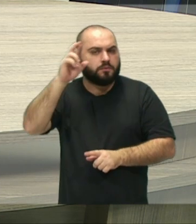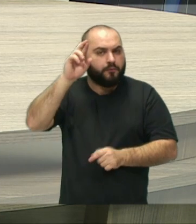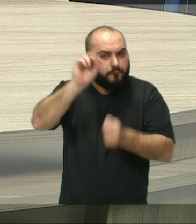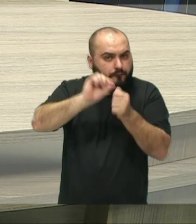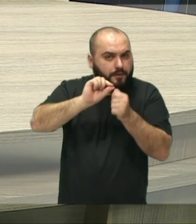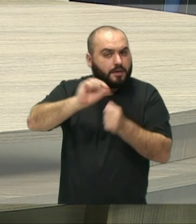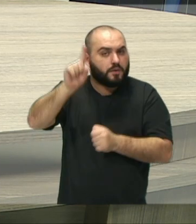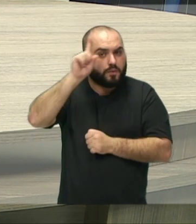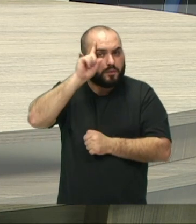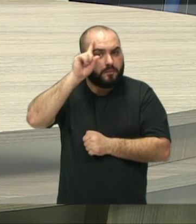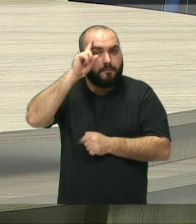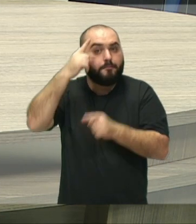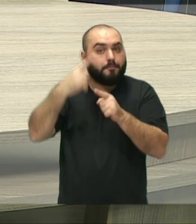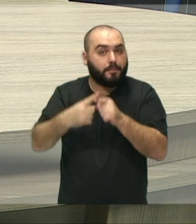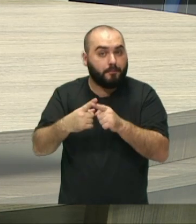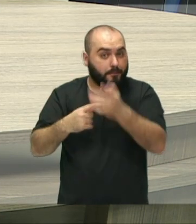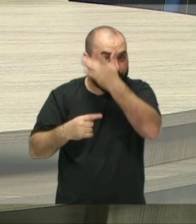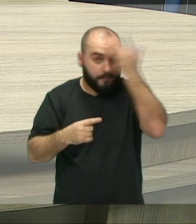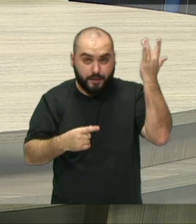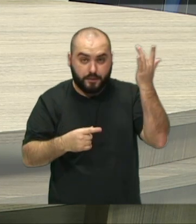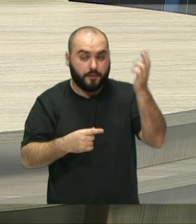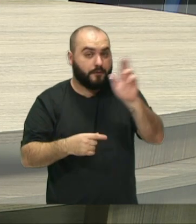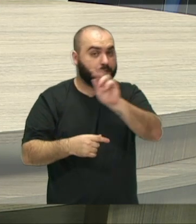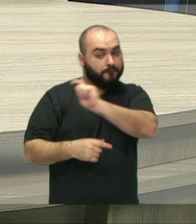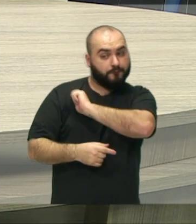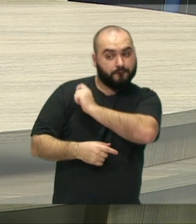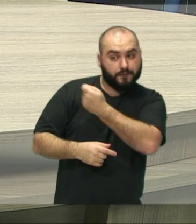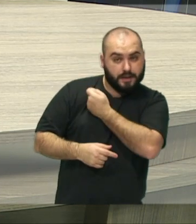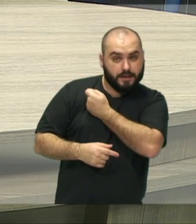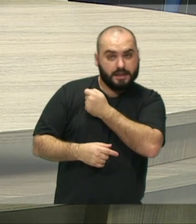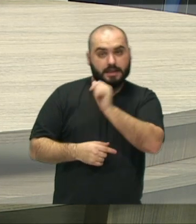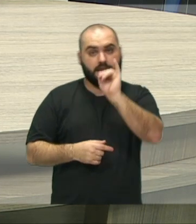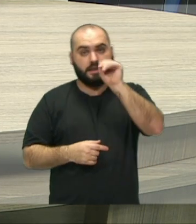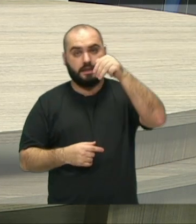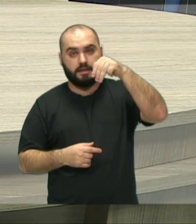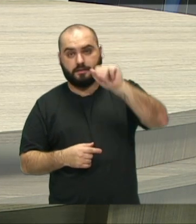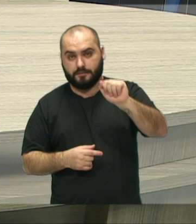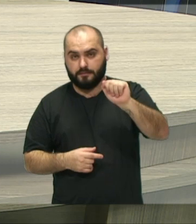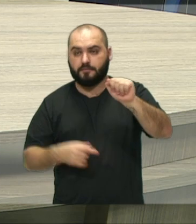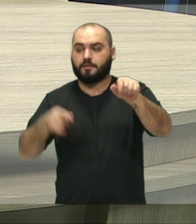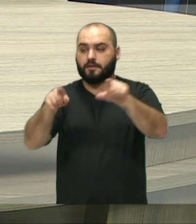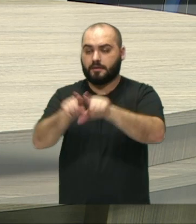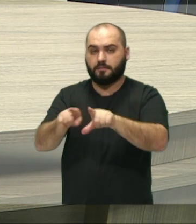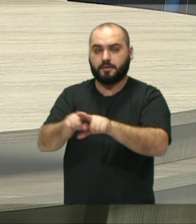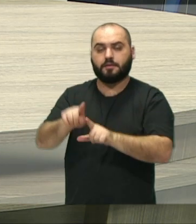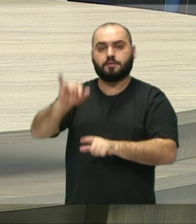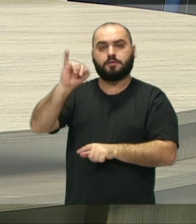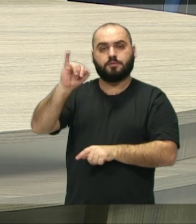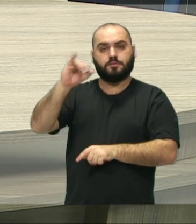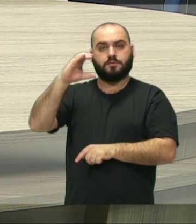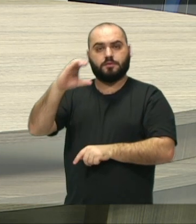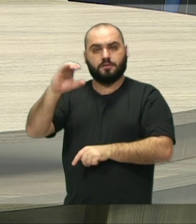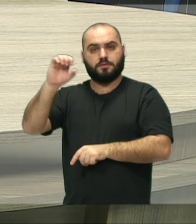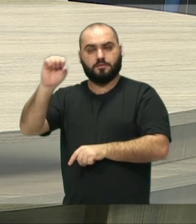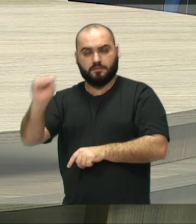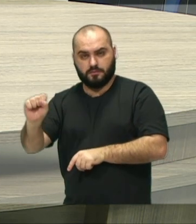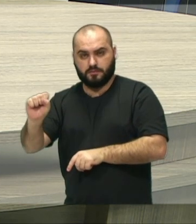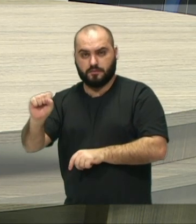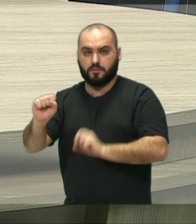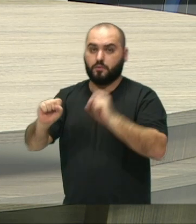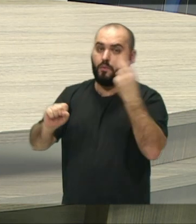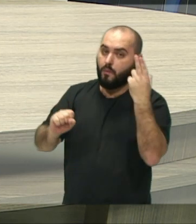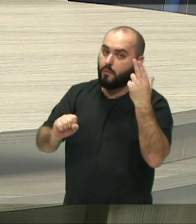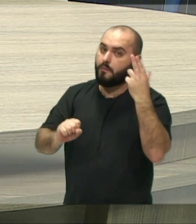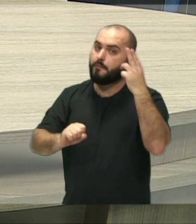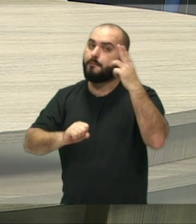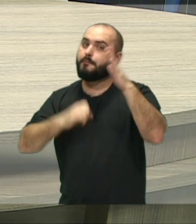só confiando no pessoal da fiscalização do IMA e do Instituto Cidade Sustentável, ou o SEMASA